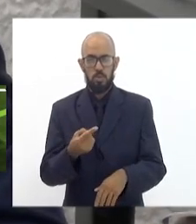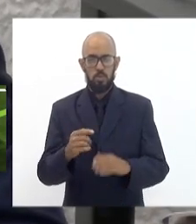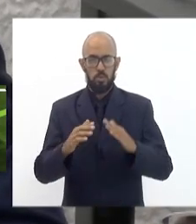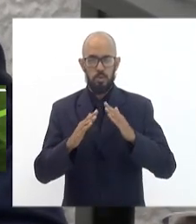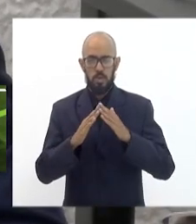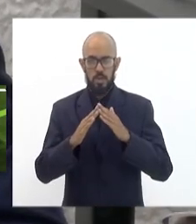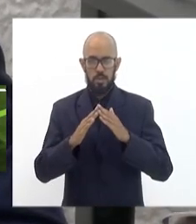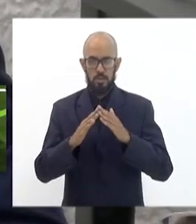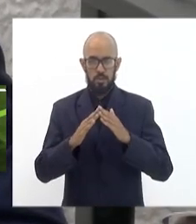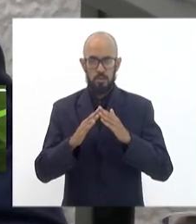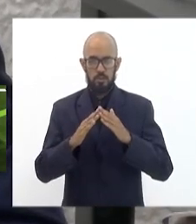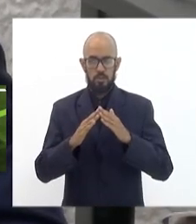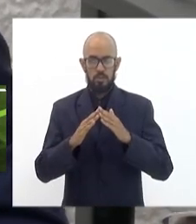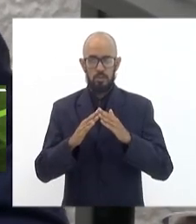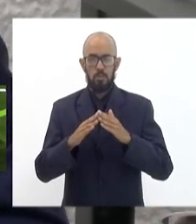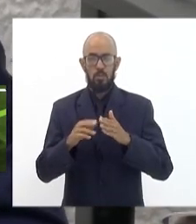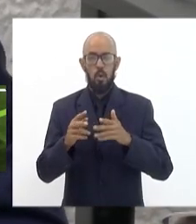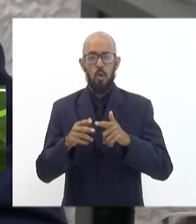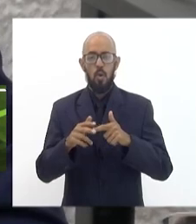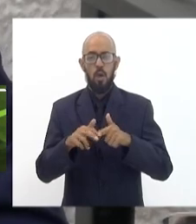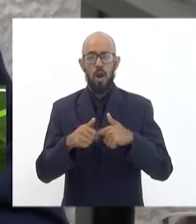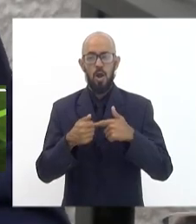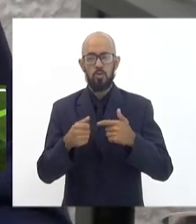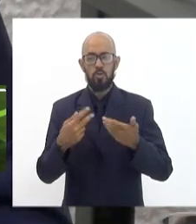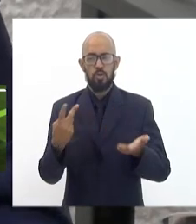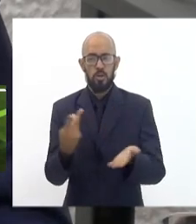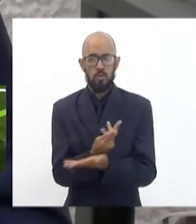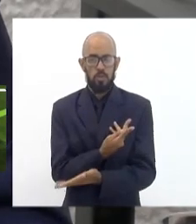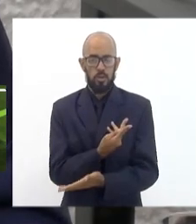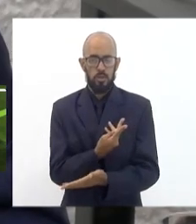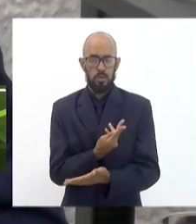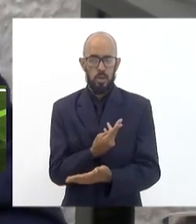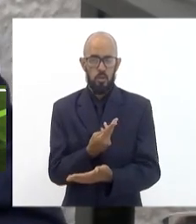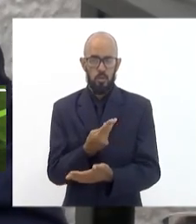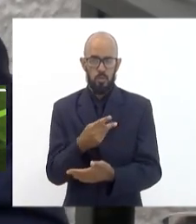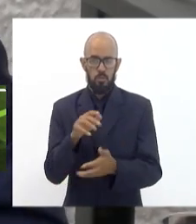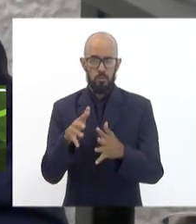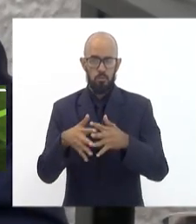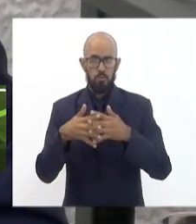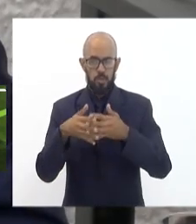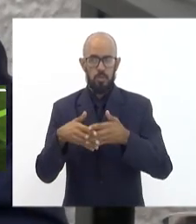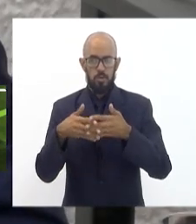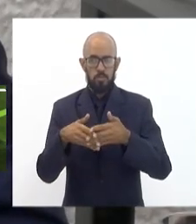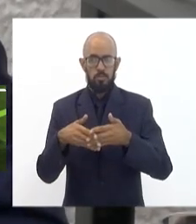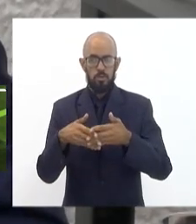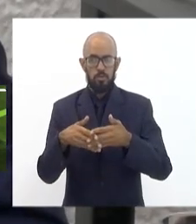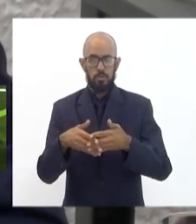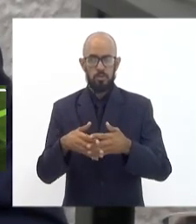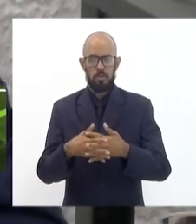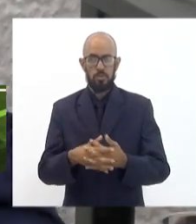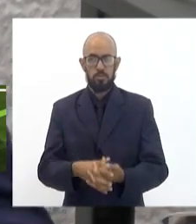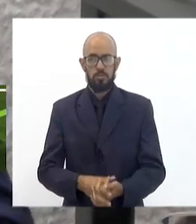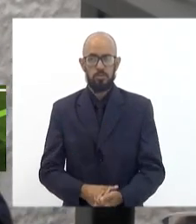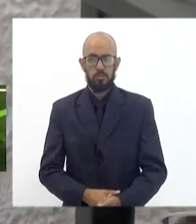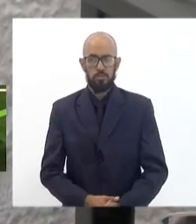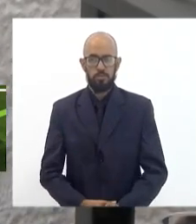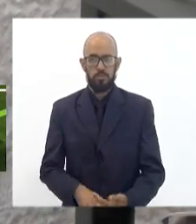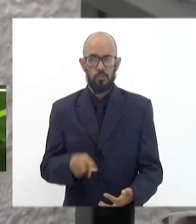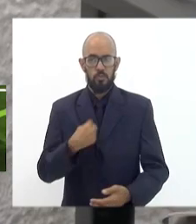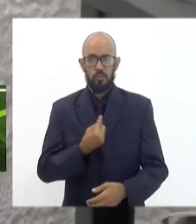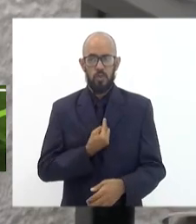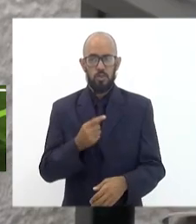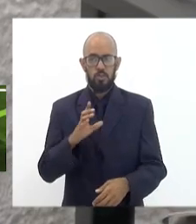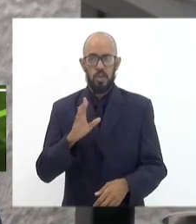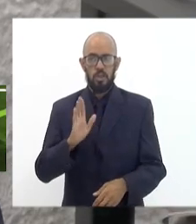para atacar tá tipo de Petrópolis já nos 10 mil seriam contratados a partir de setembro que nós já estão buscando